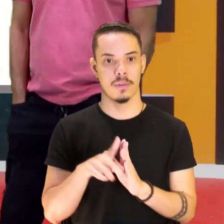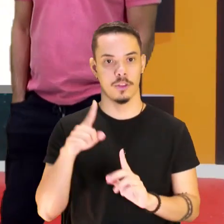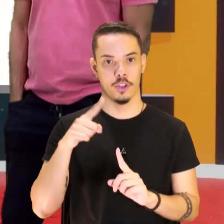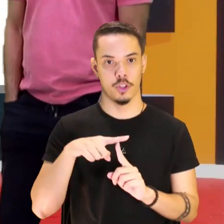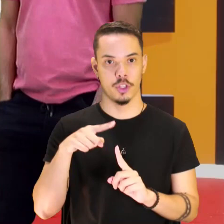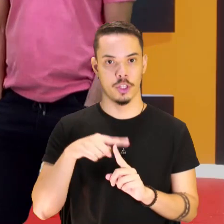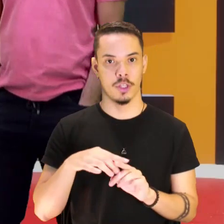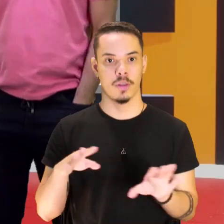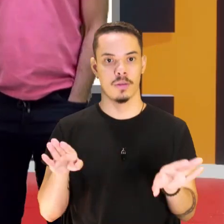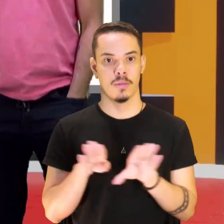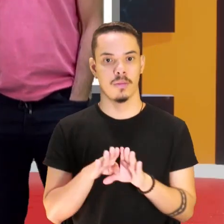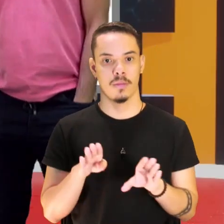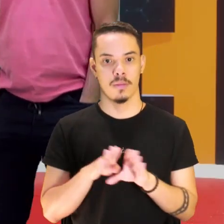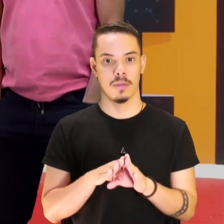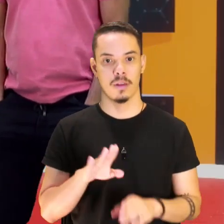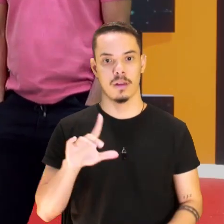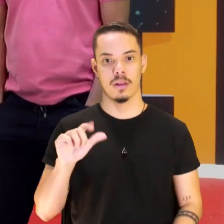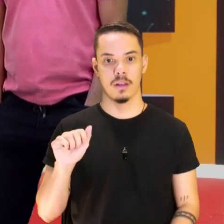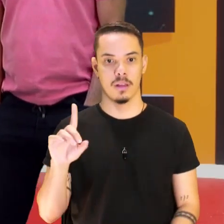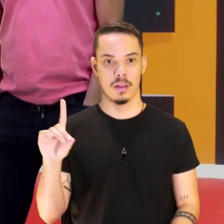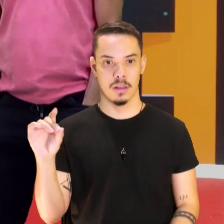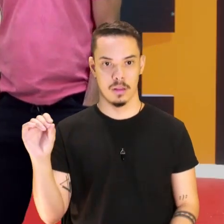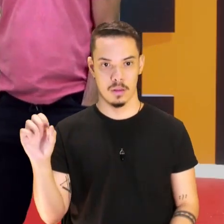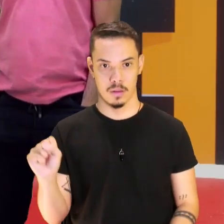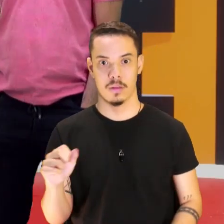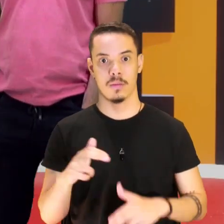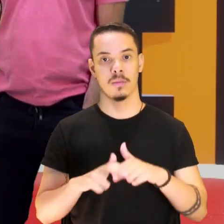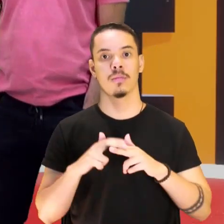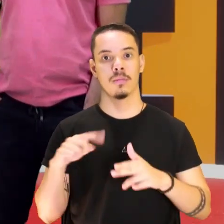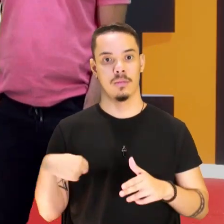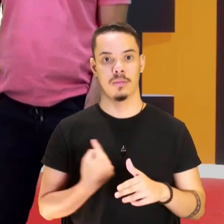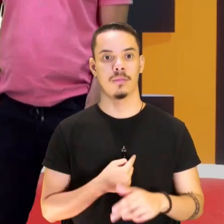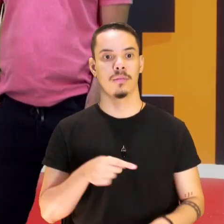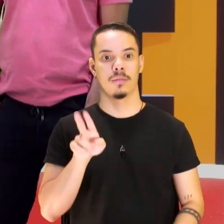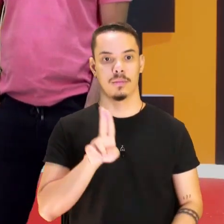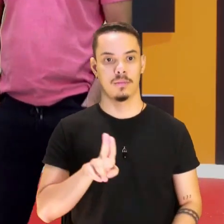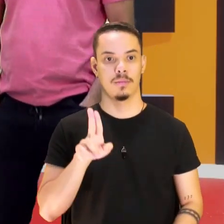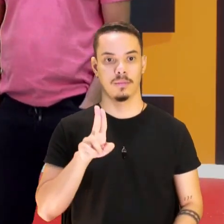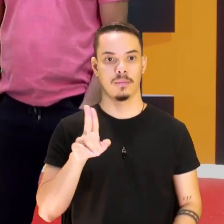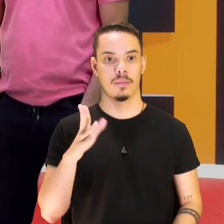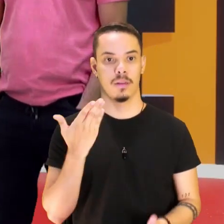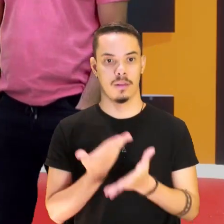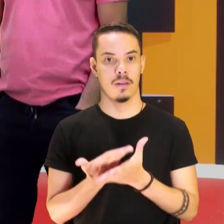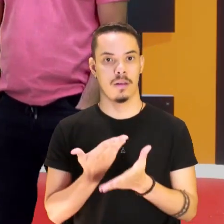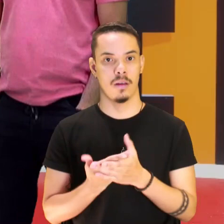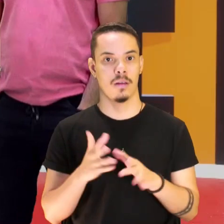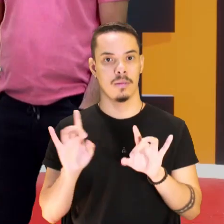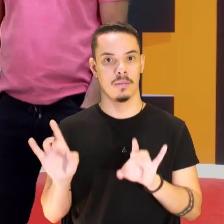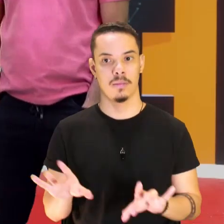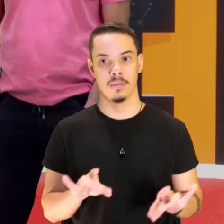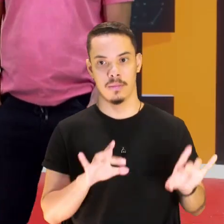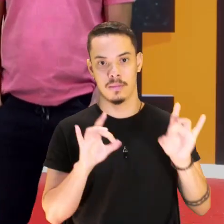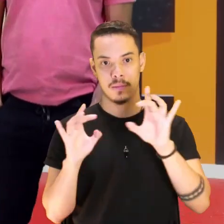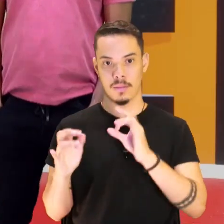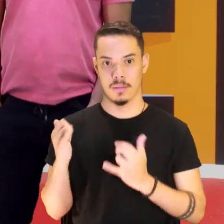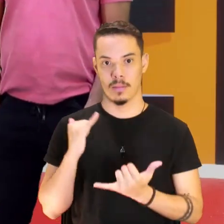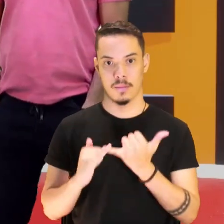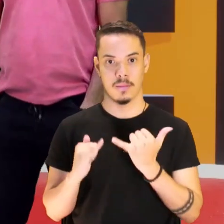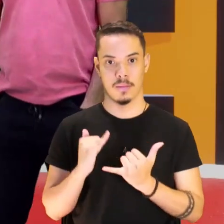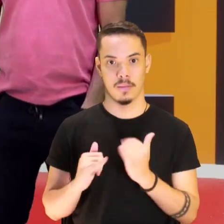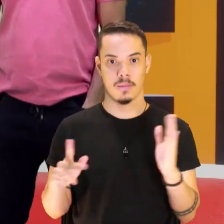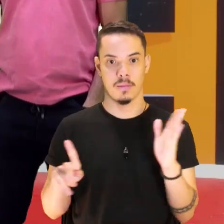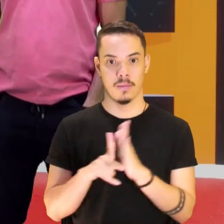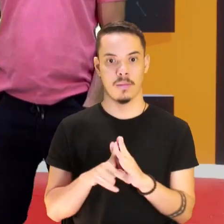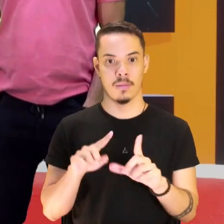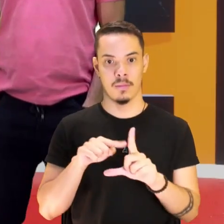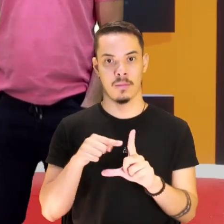quanto aos lados e quanto aos ângulos, porque a gente trabalhou nessa aula especialmente a semelhança dos triângulos. E aí a gente